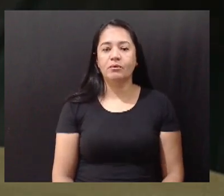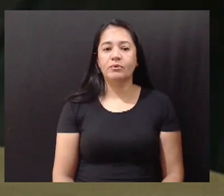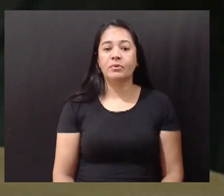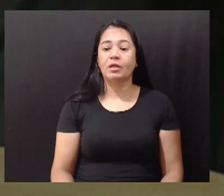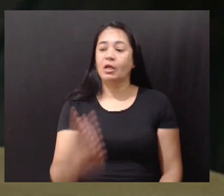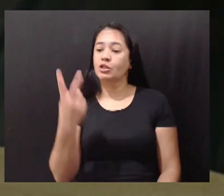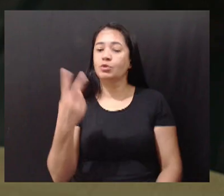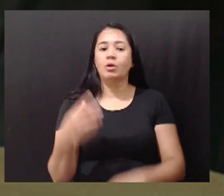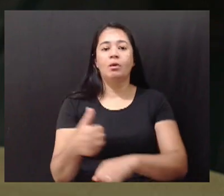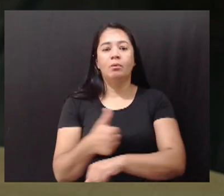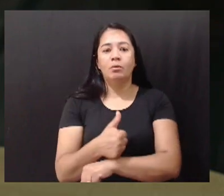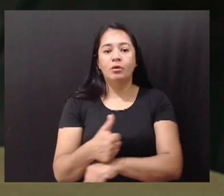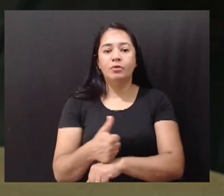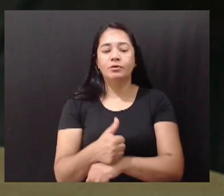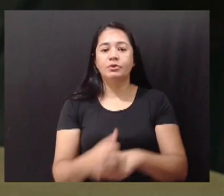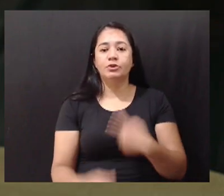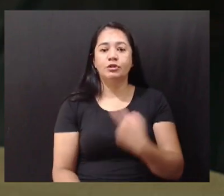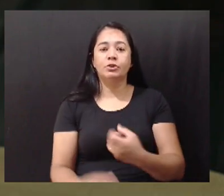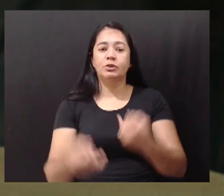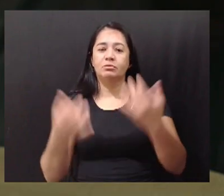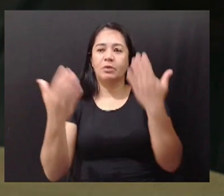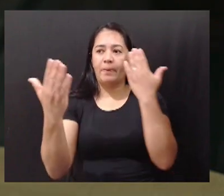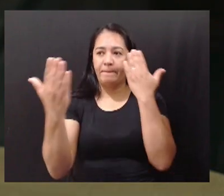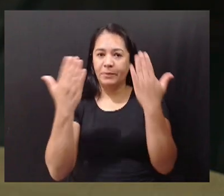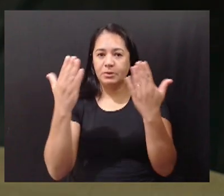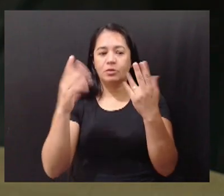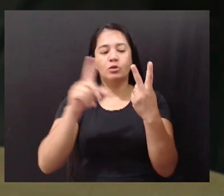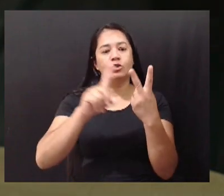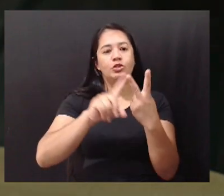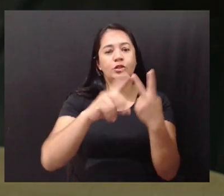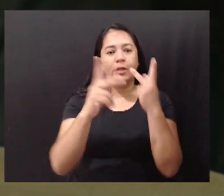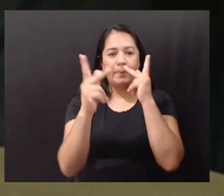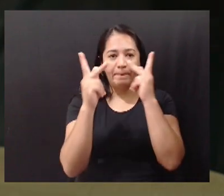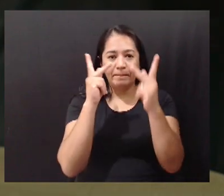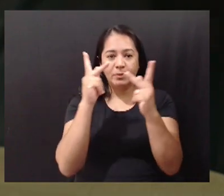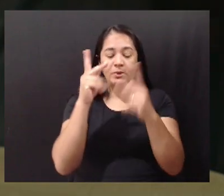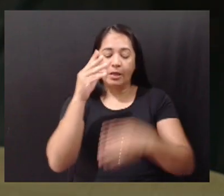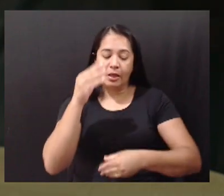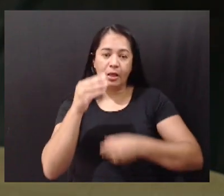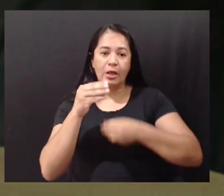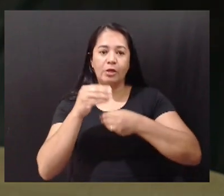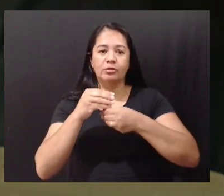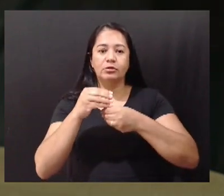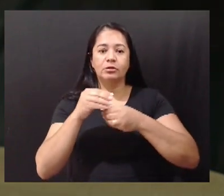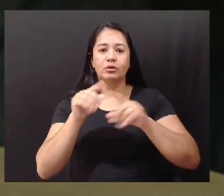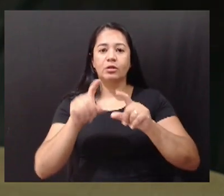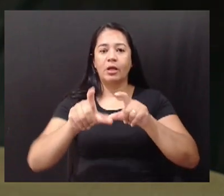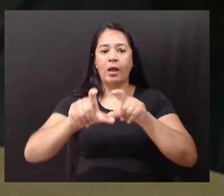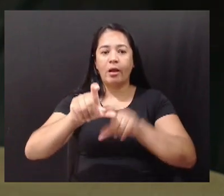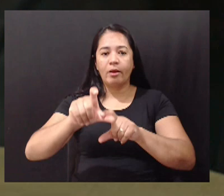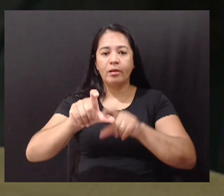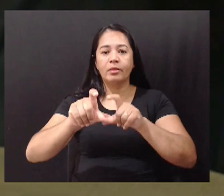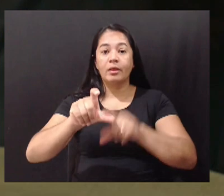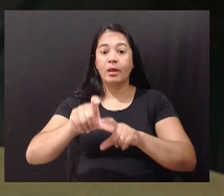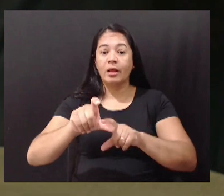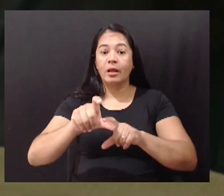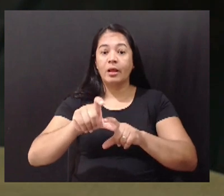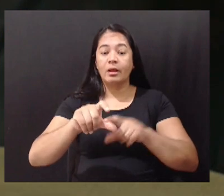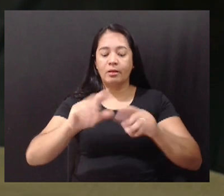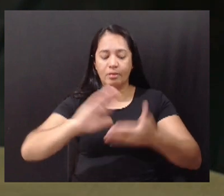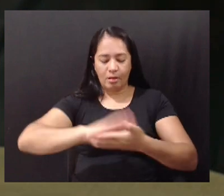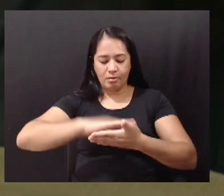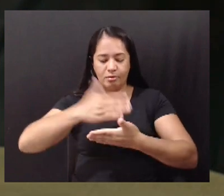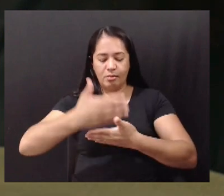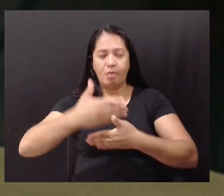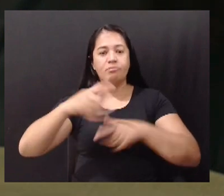sobre psicologia e também psiquiatria, e incluindo aí essa questão da dependência, né, a dependência das telas. Muitas